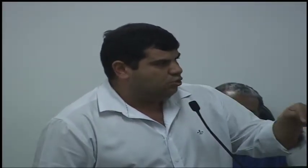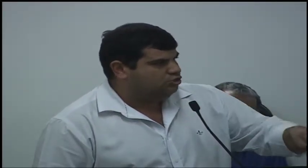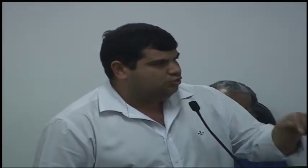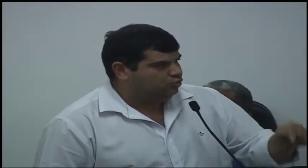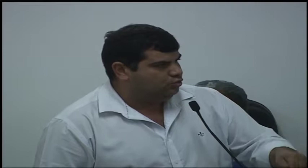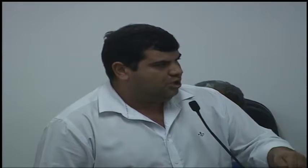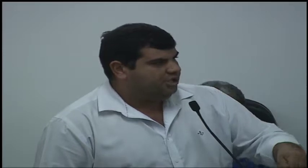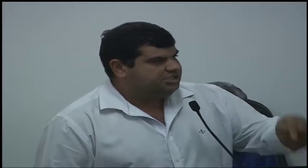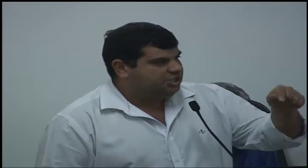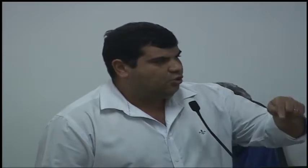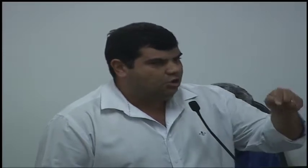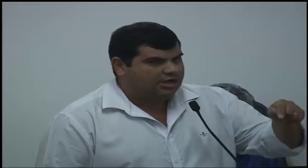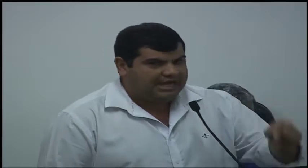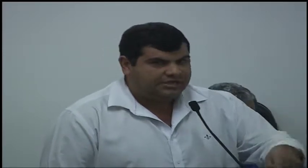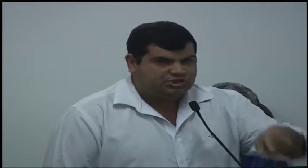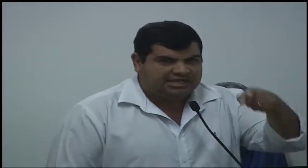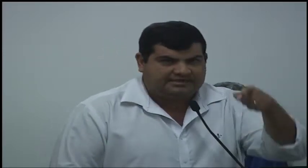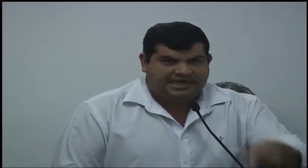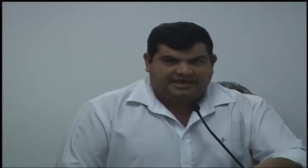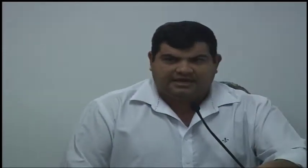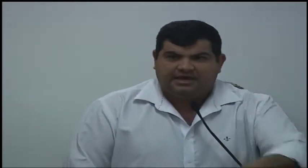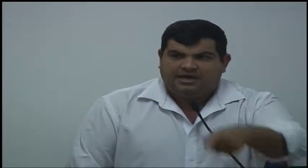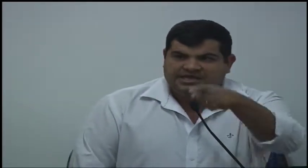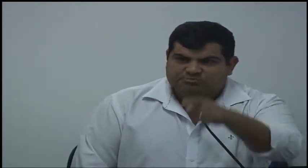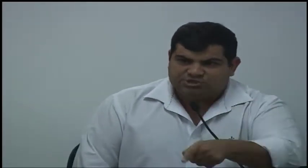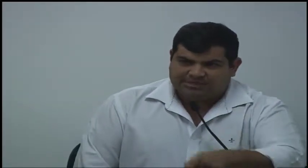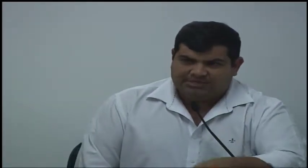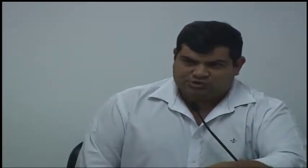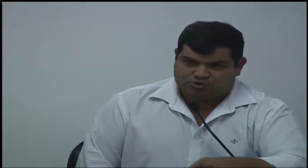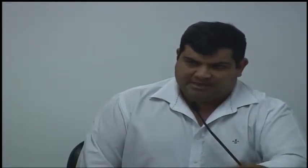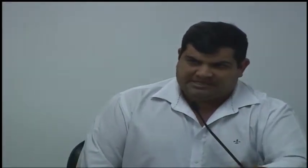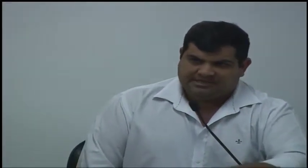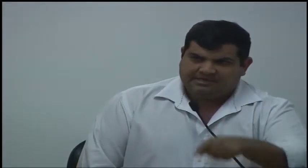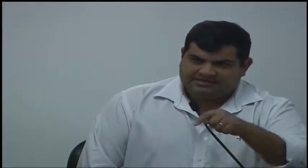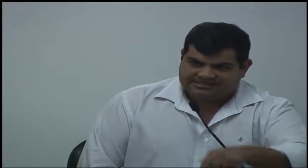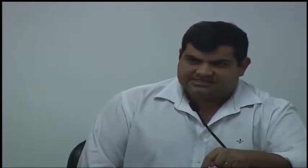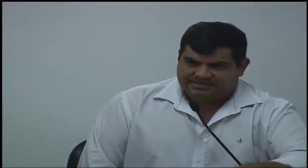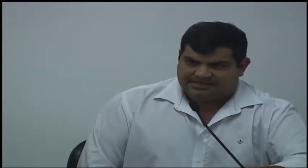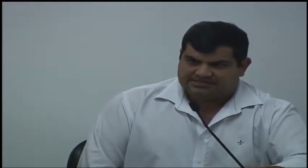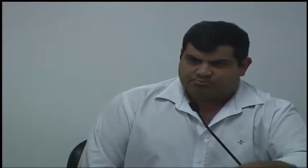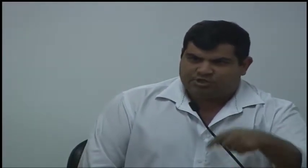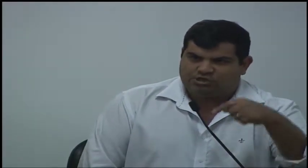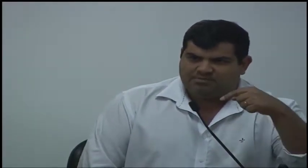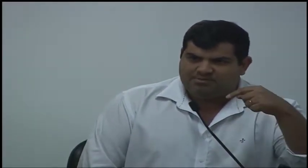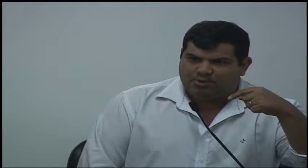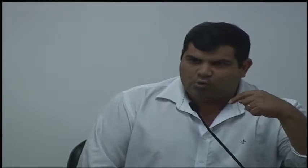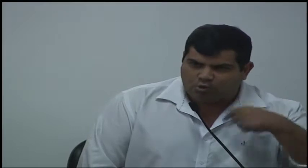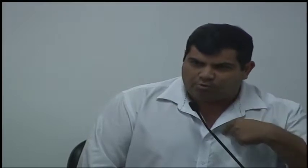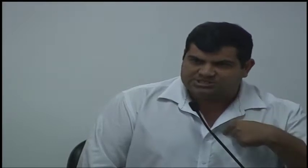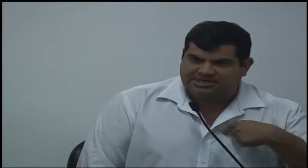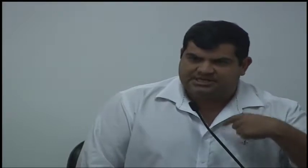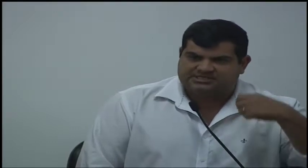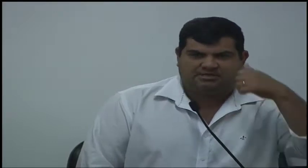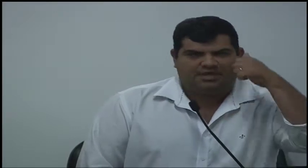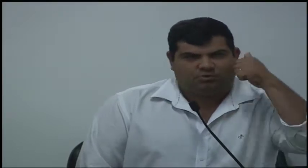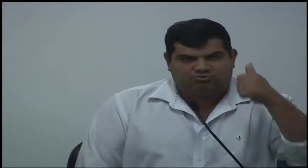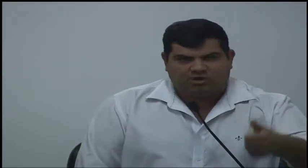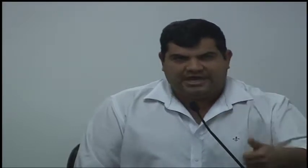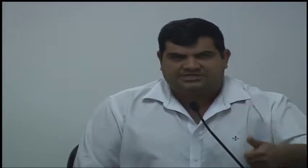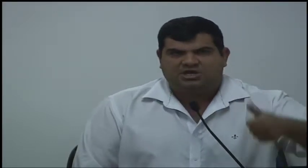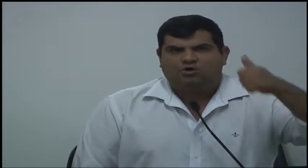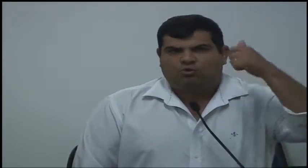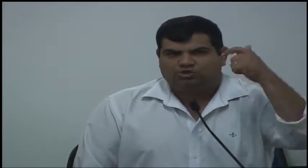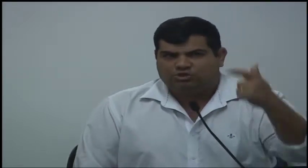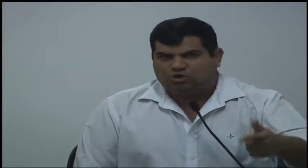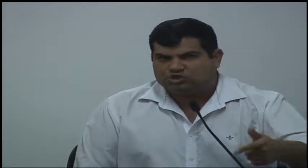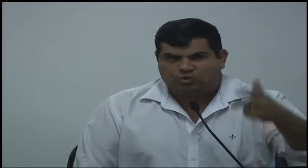crianças como escudo. E se colocar, que o SEDECA responsabilize os pais dessas crianças. Porque eu também me preocupo com as crianças, também com as